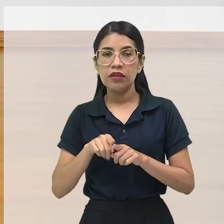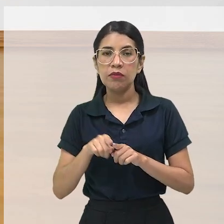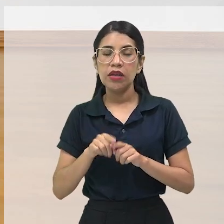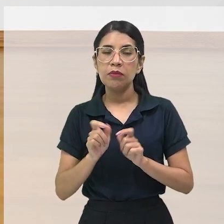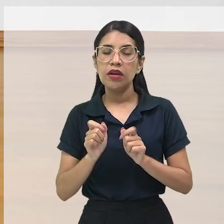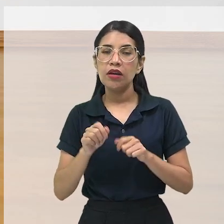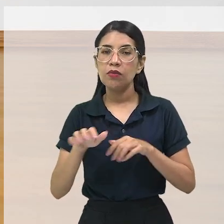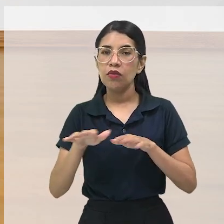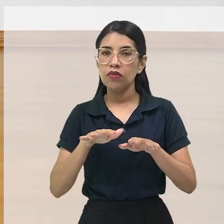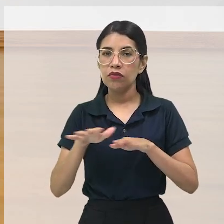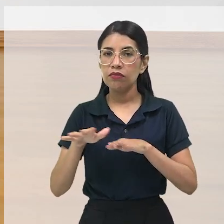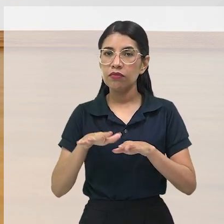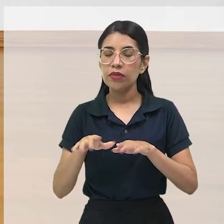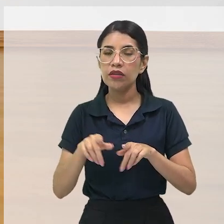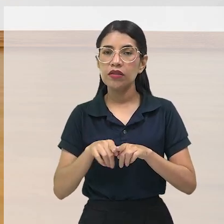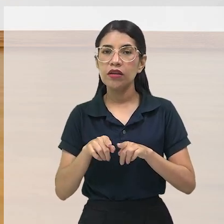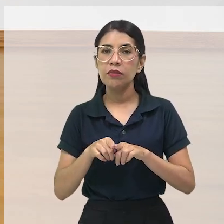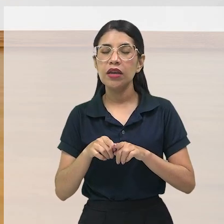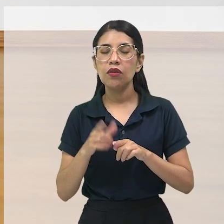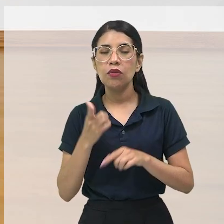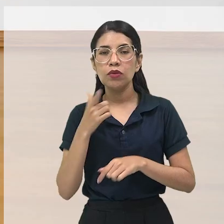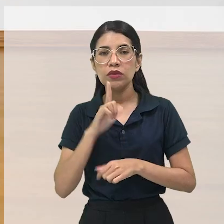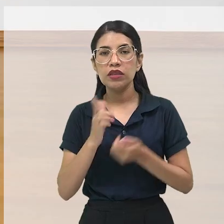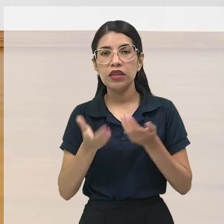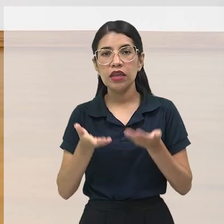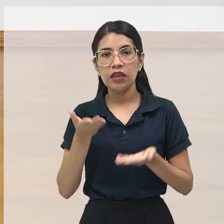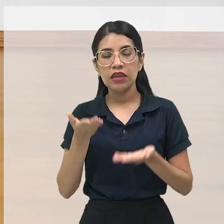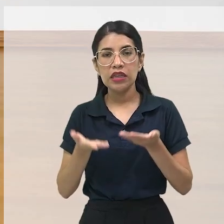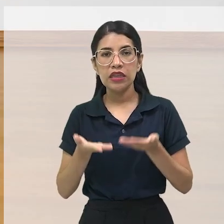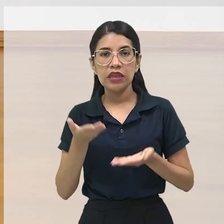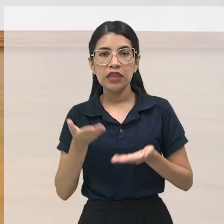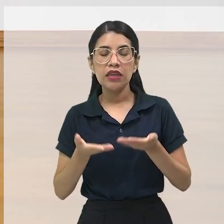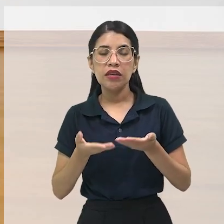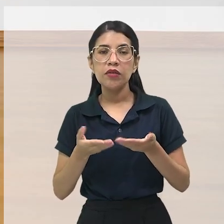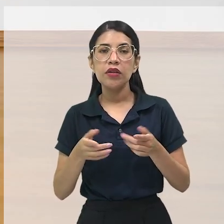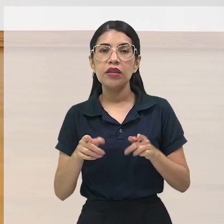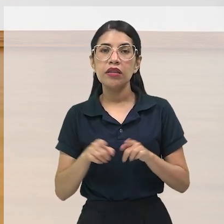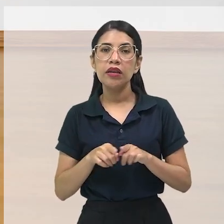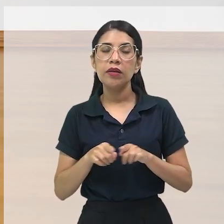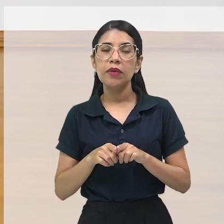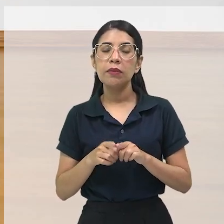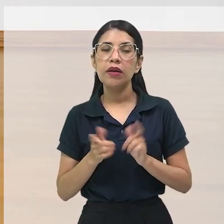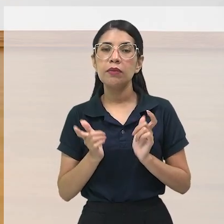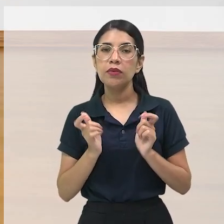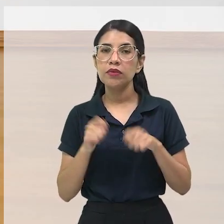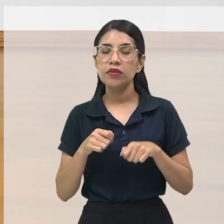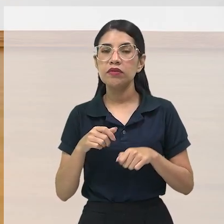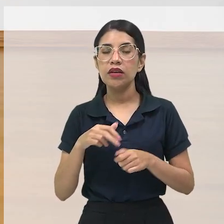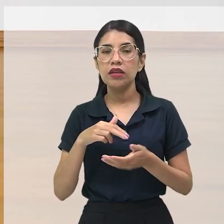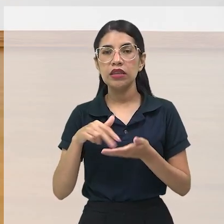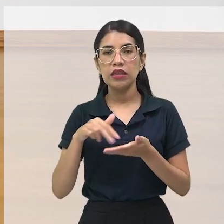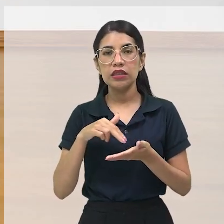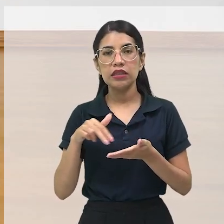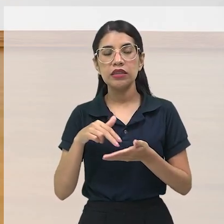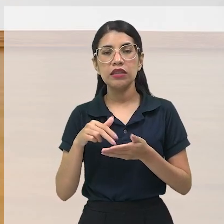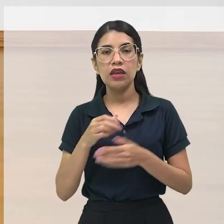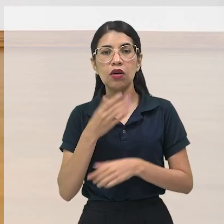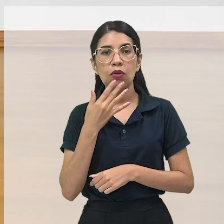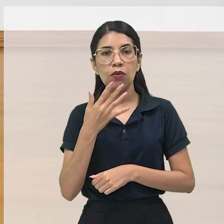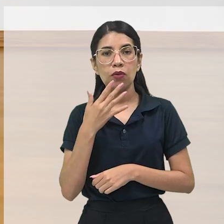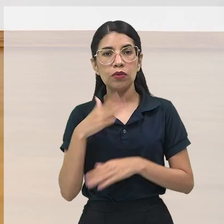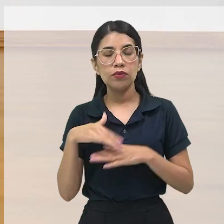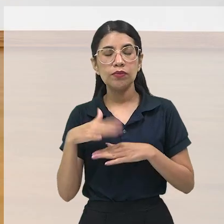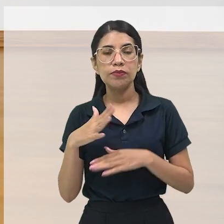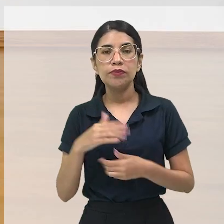para ajudar o bailarino a manter o equilíbrio, né, nos movimentos acrobáticos e para deixar a dança ainda mais colorida. Então é